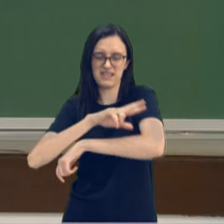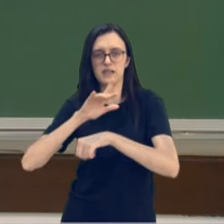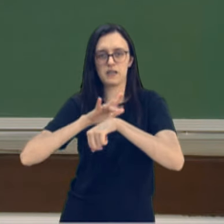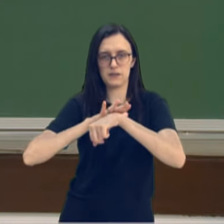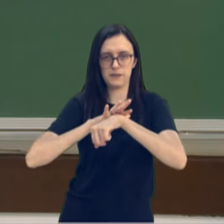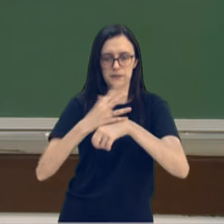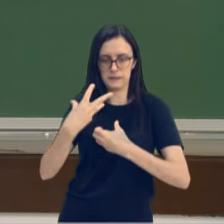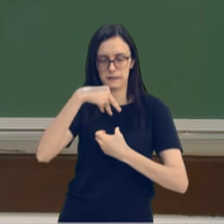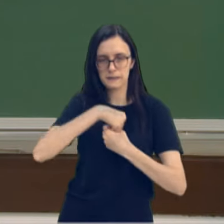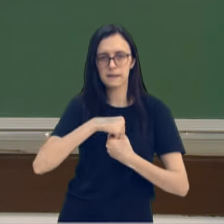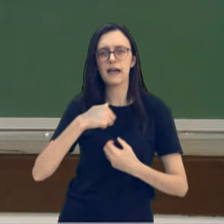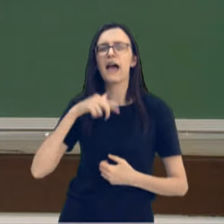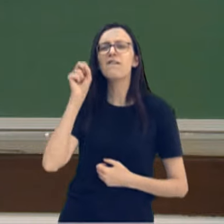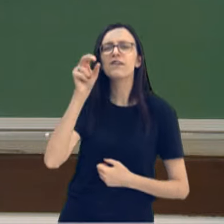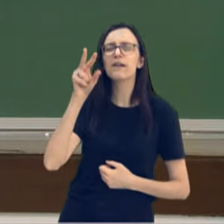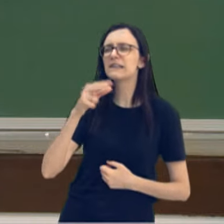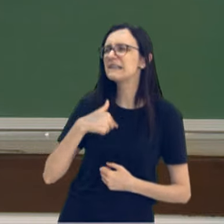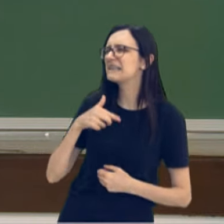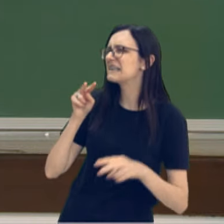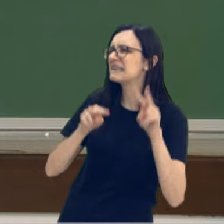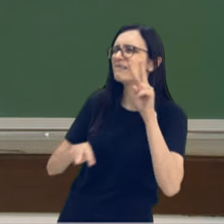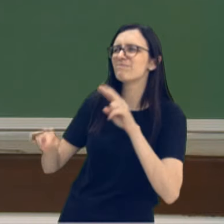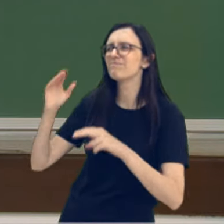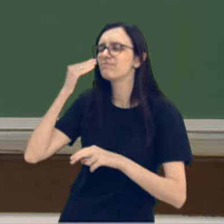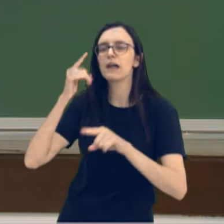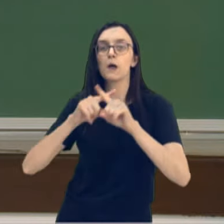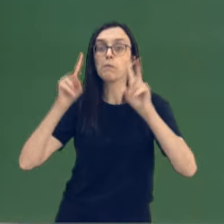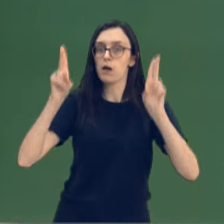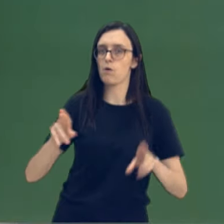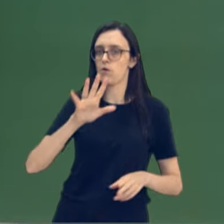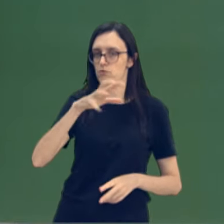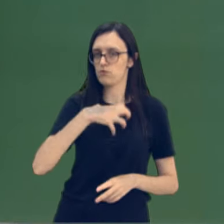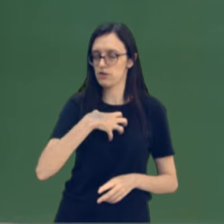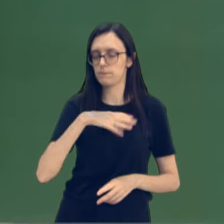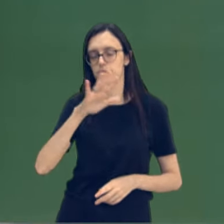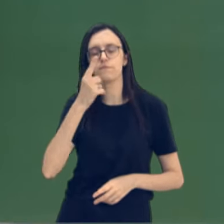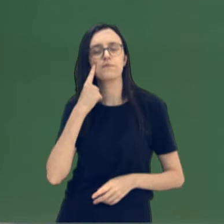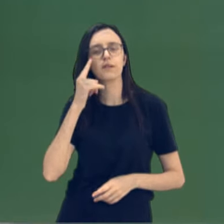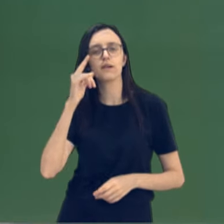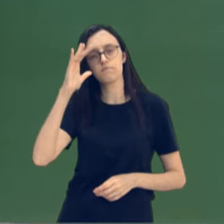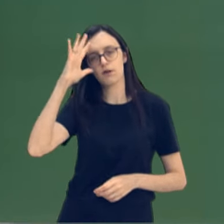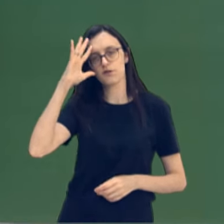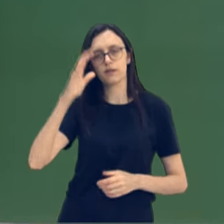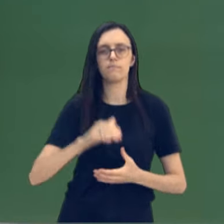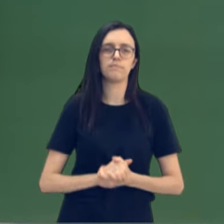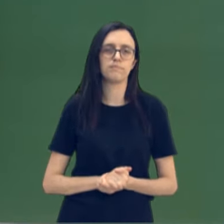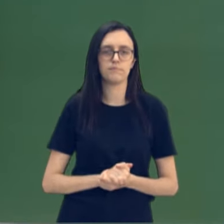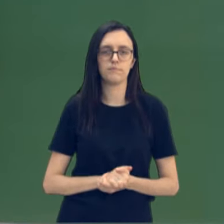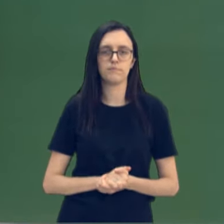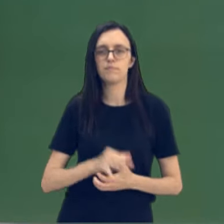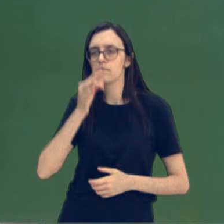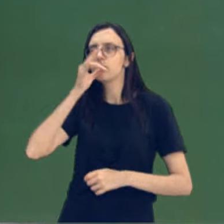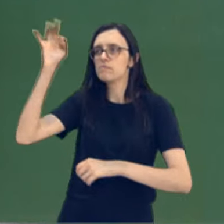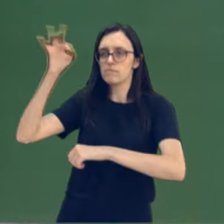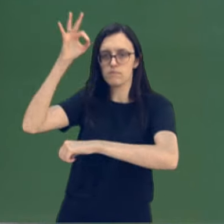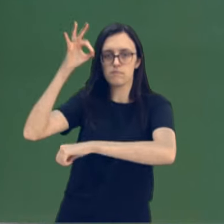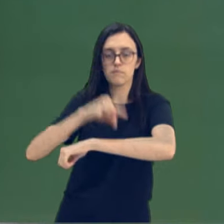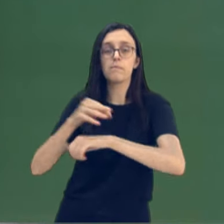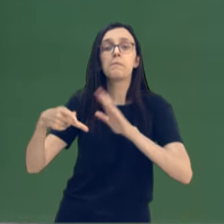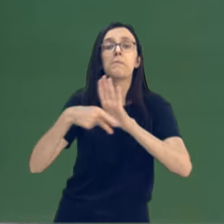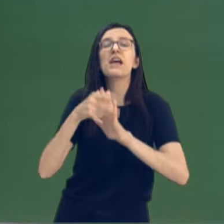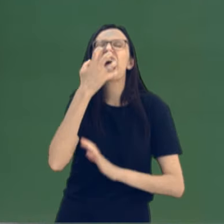achei nenhuma imagem que me agradasse. Combinado? Mas funciona da mesma forma. Vamos imaginar que ao invés de ser uma verminose, fosse uma dengue específica para